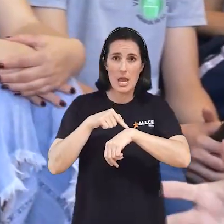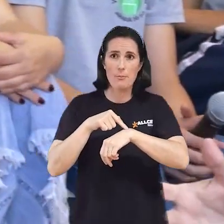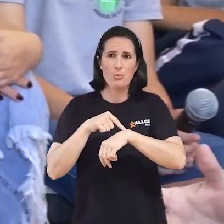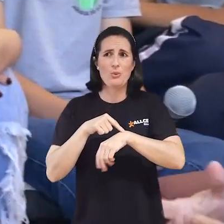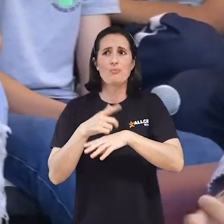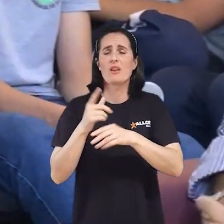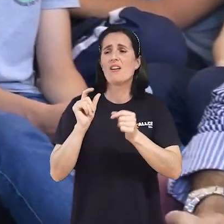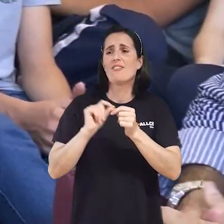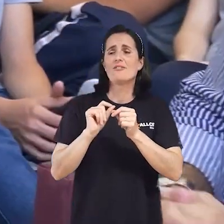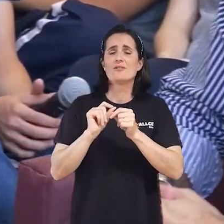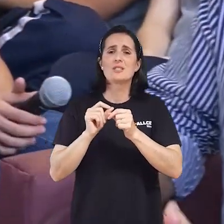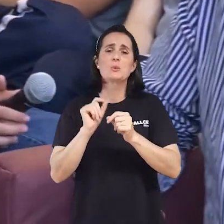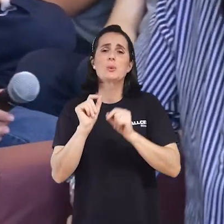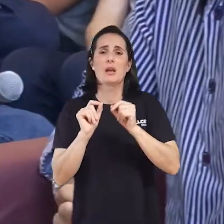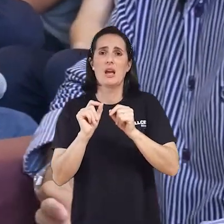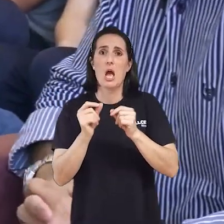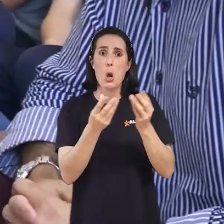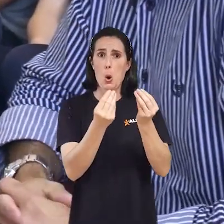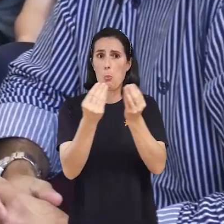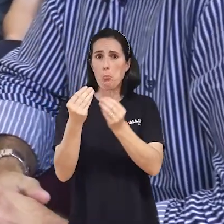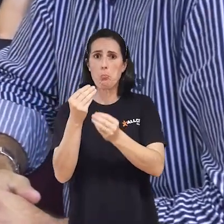meus encantos, né?